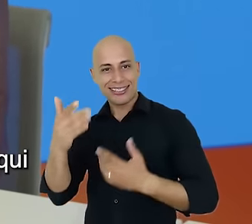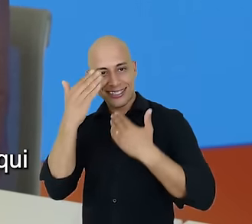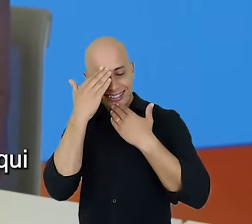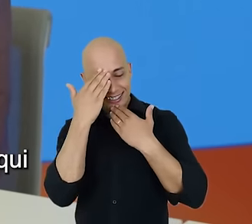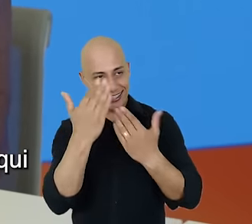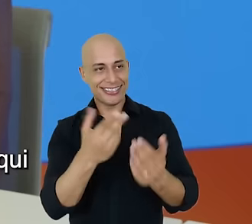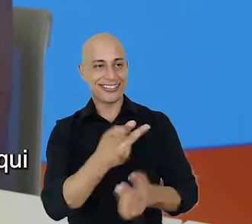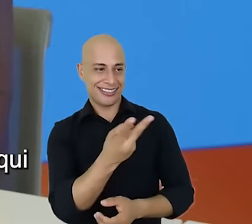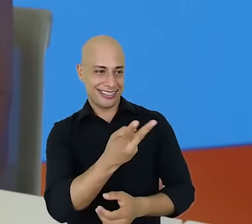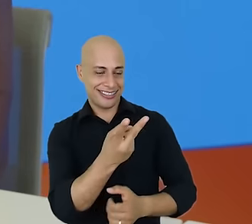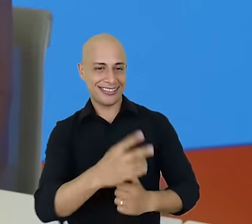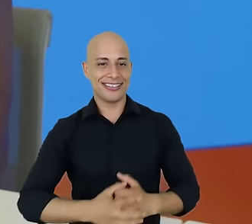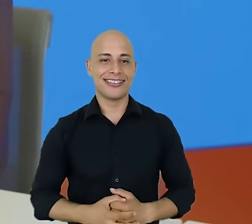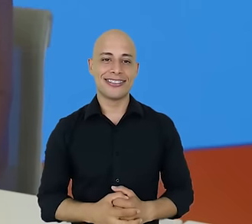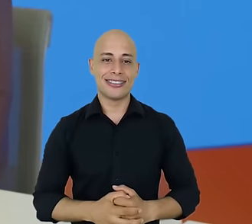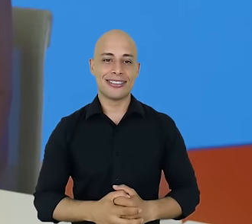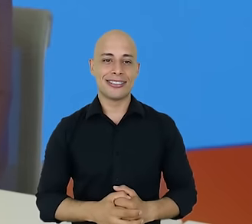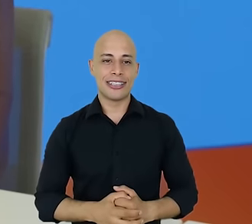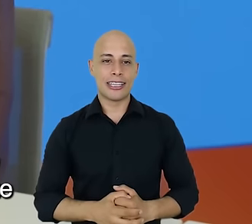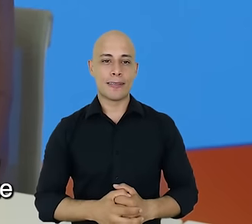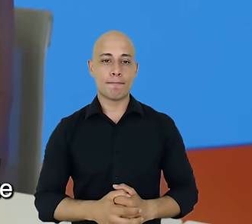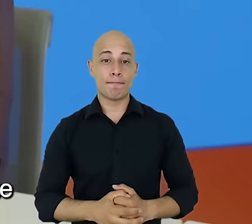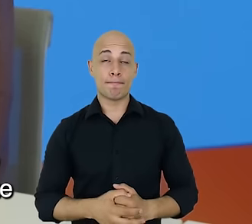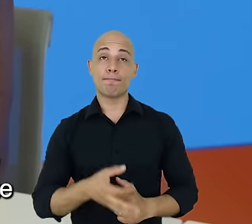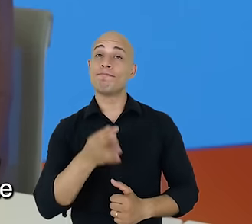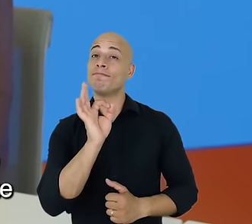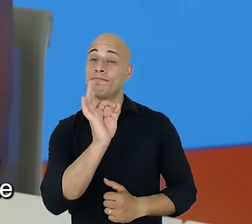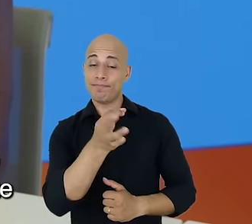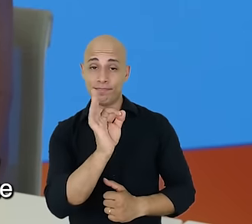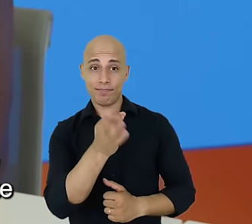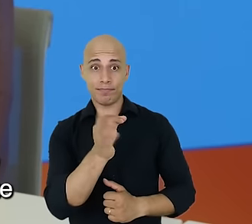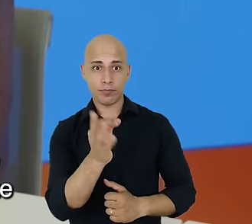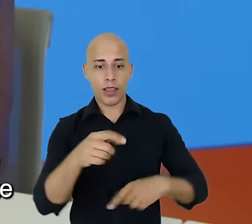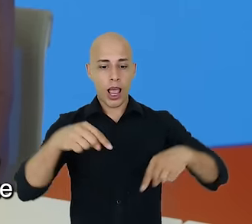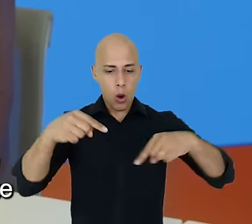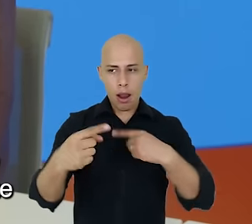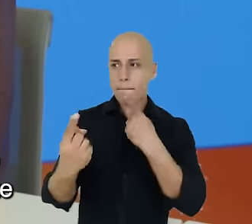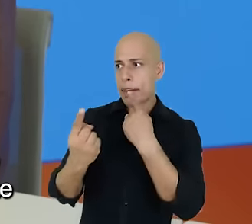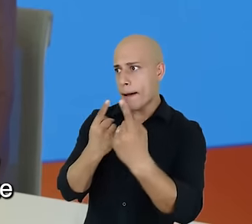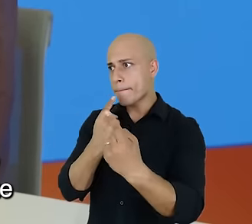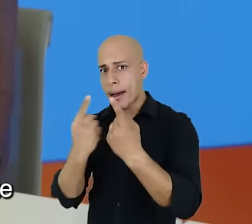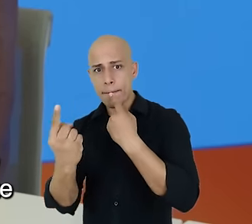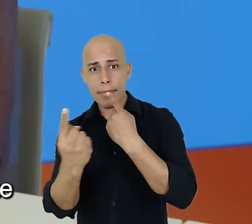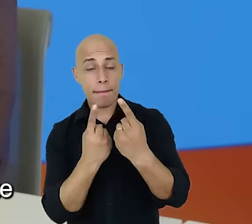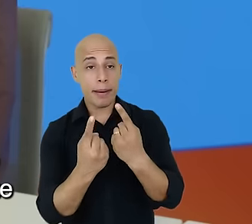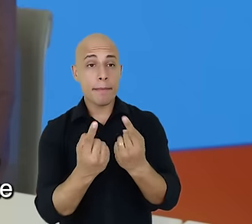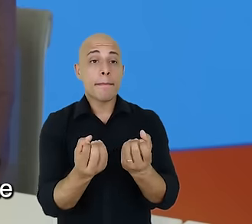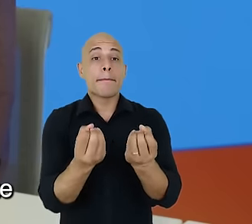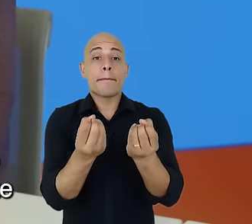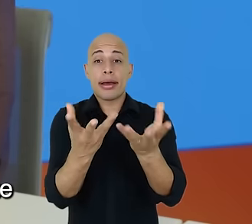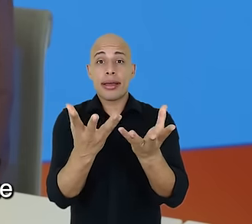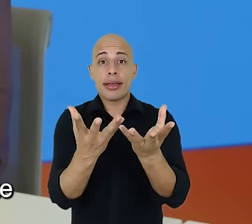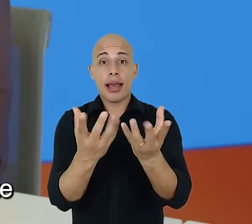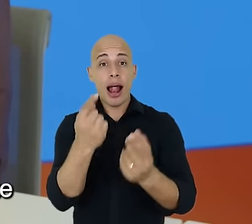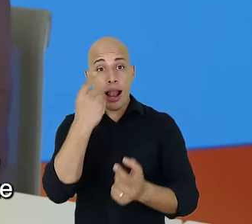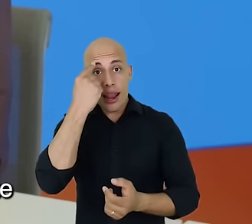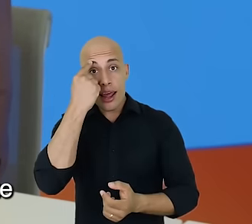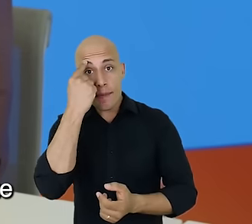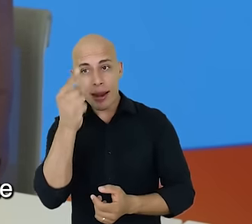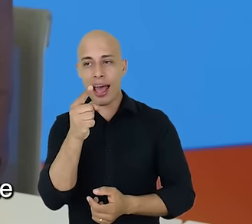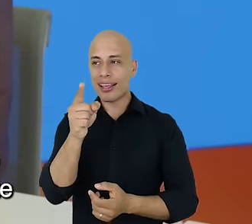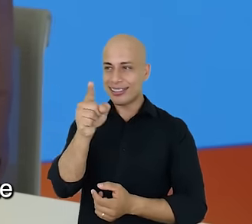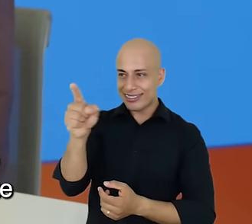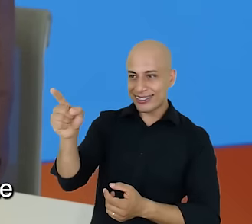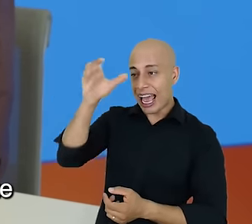agradecimento também e é isso mesmo então a a intenção desse bate-papo é pelo menos lembrar né nosso